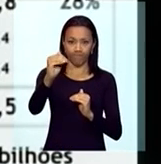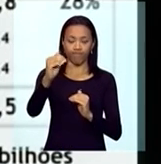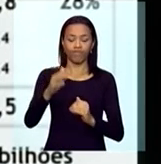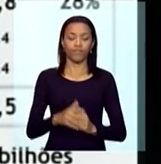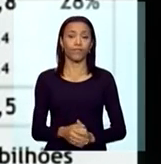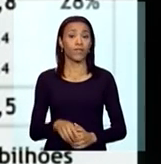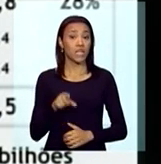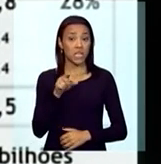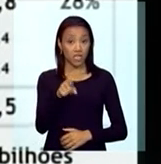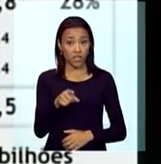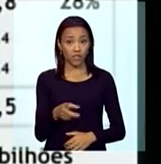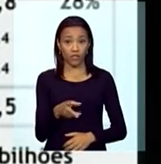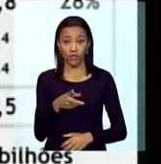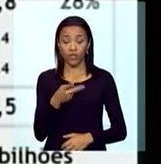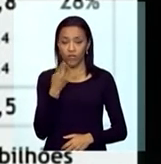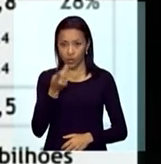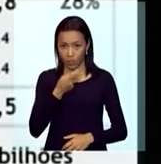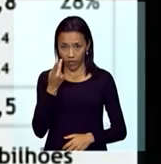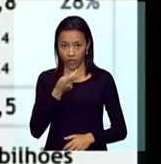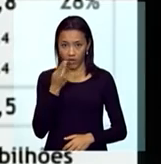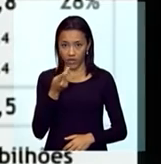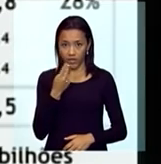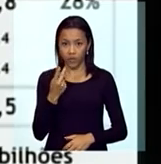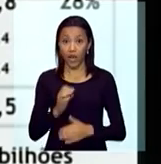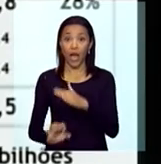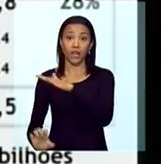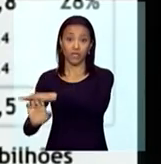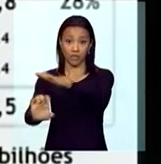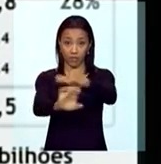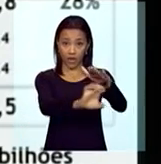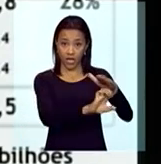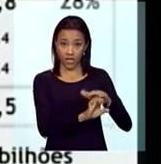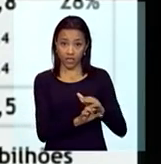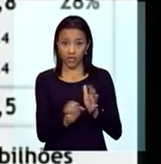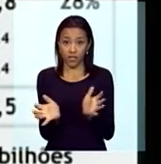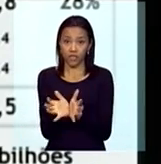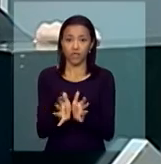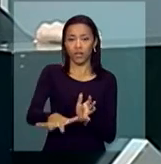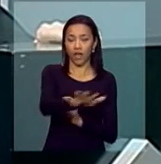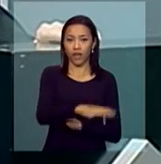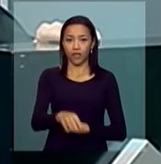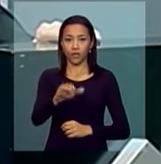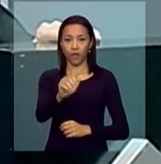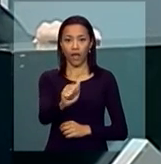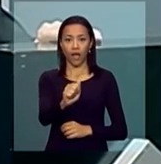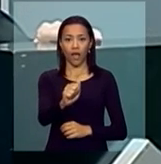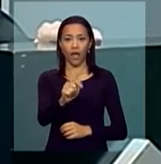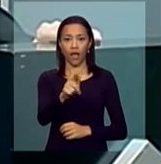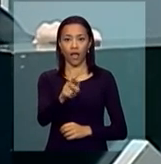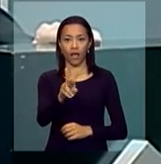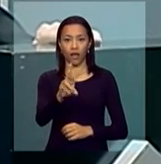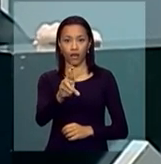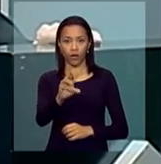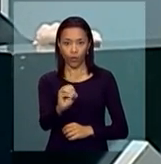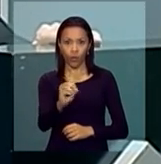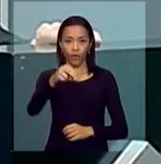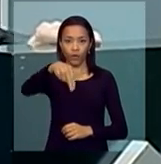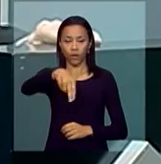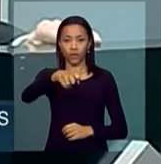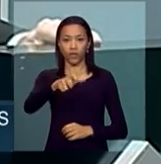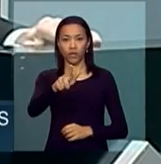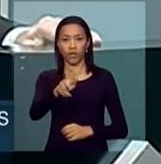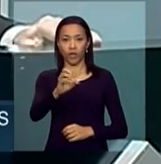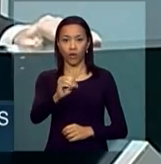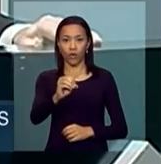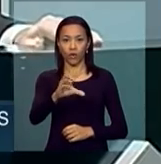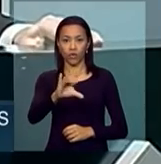não estamos contando ainda, viu, Caffarelli? As empresas do agronegócio, que somam mais 15 bilhões, que aí daria, então, 76